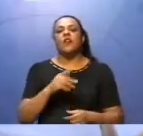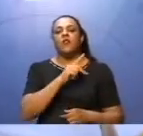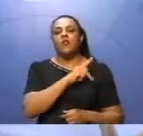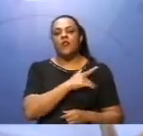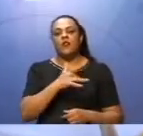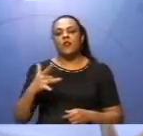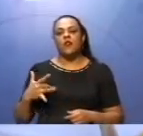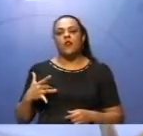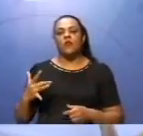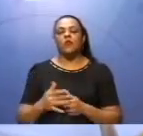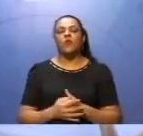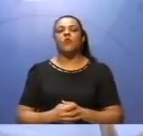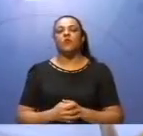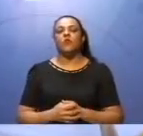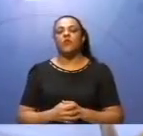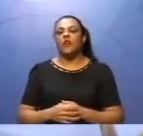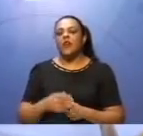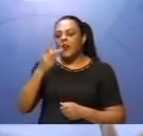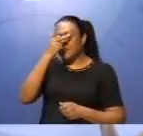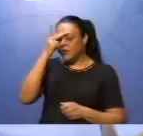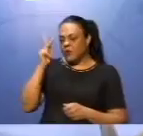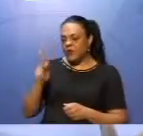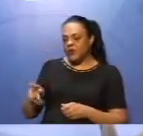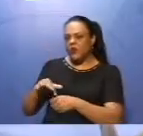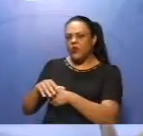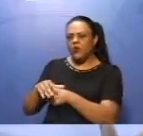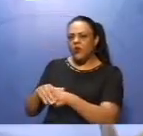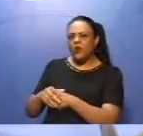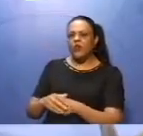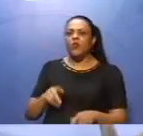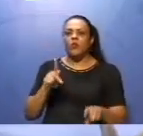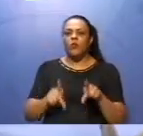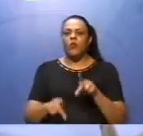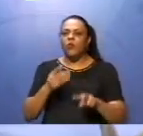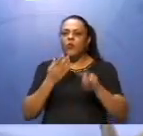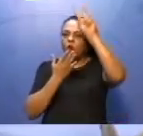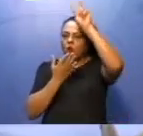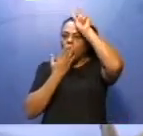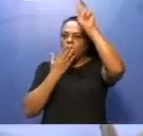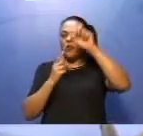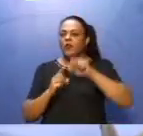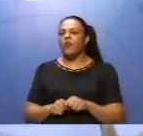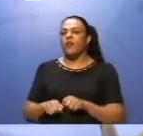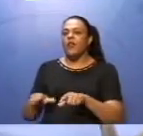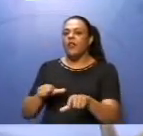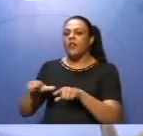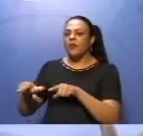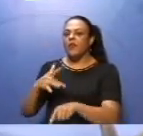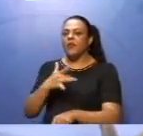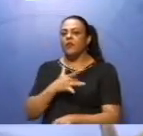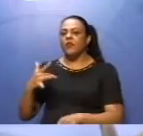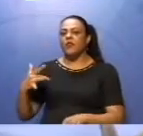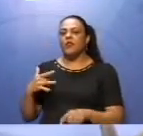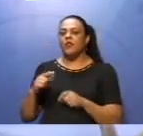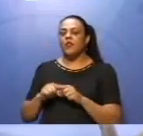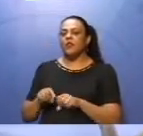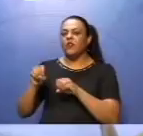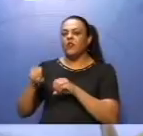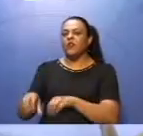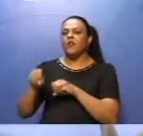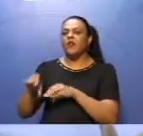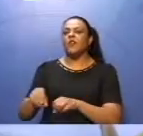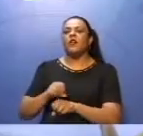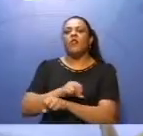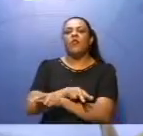os portadores das doenças crônicas, os povos indígenas, trabalhadores da área de saúde e da educação, entre